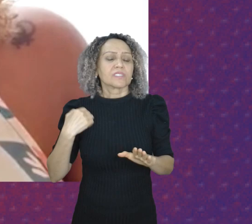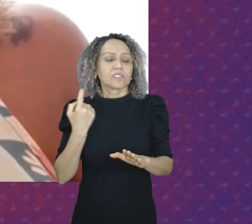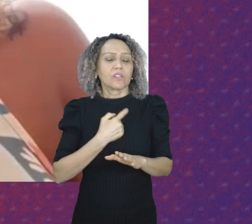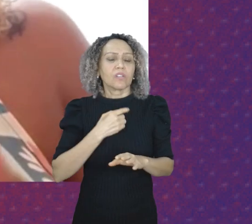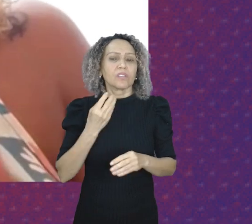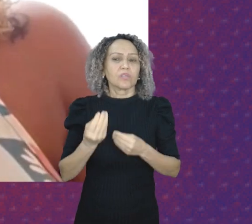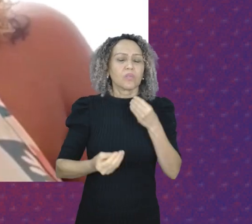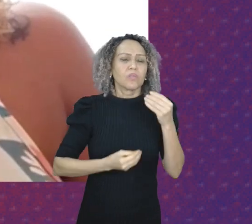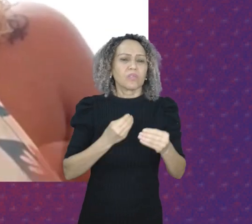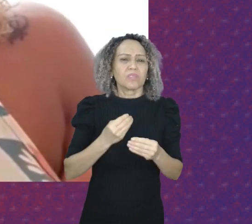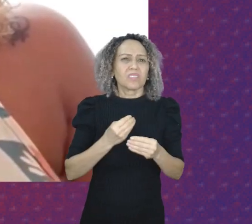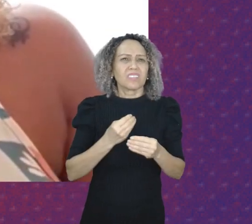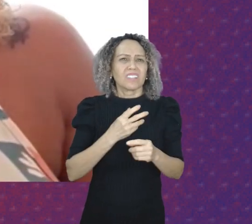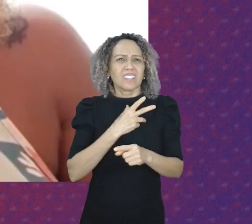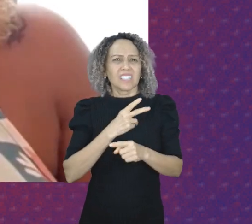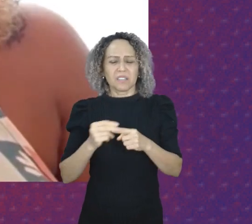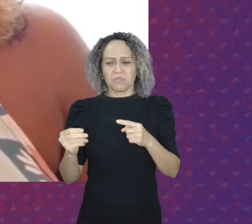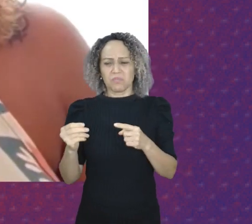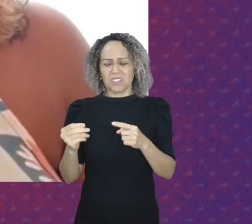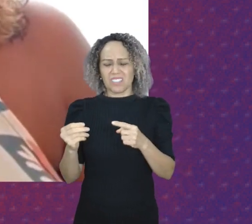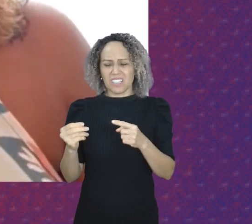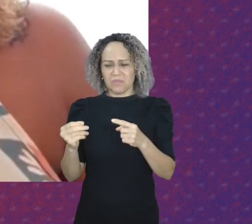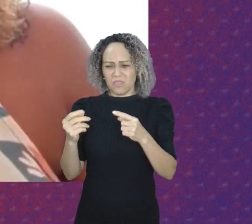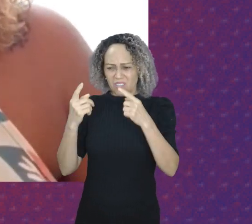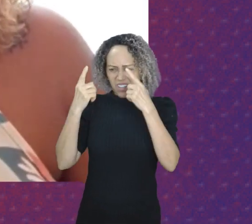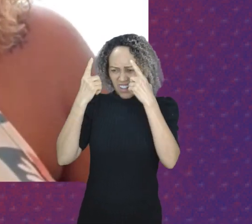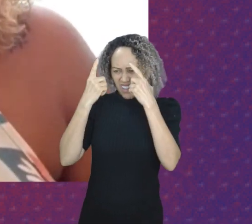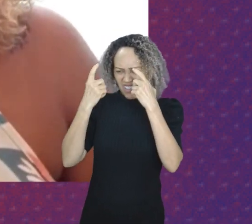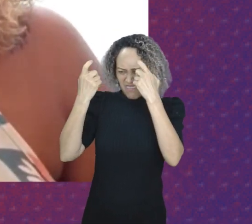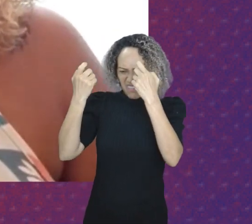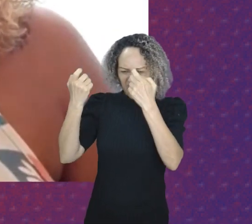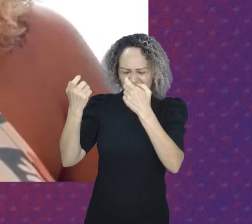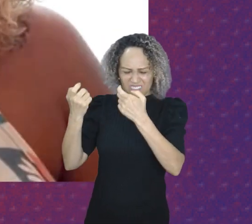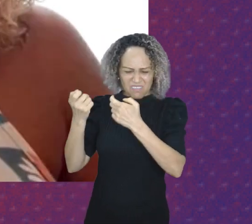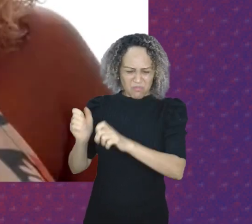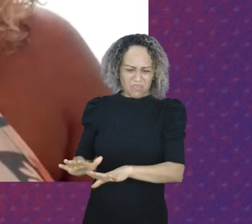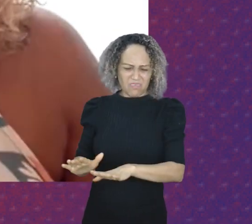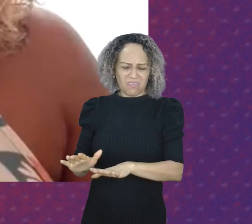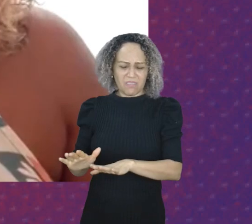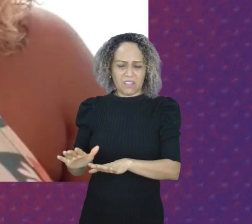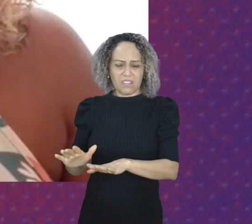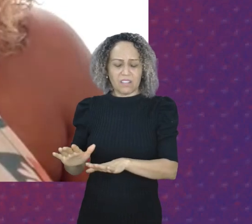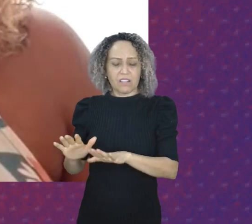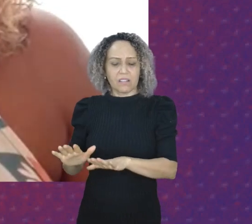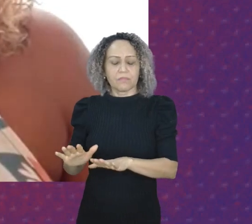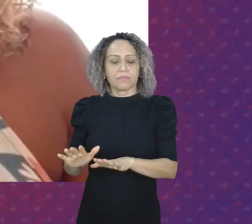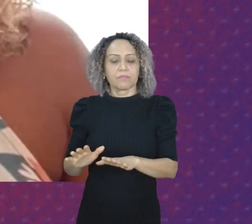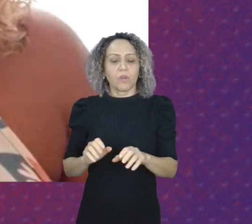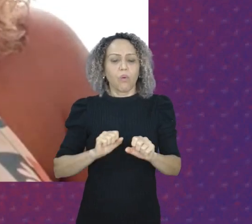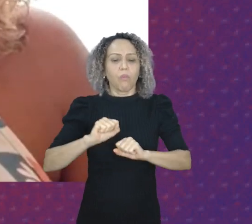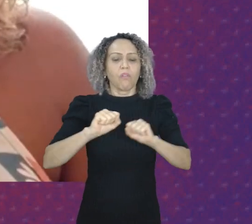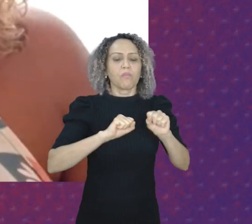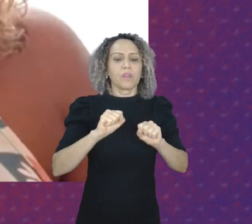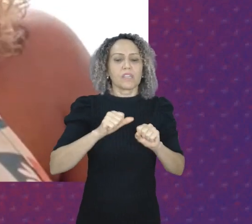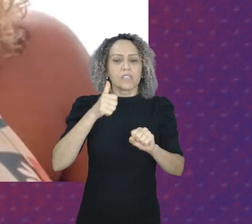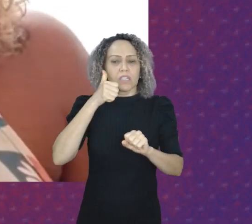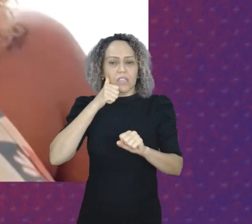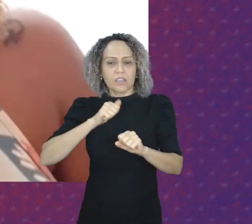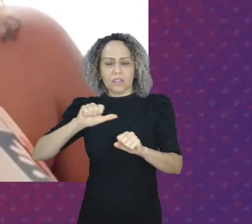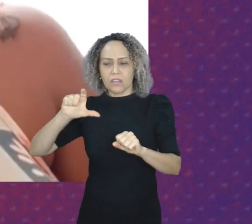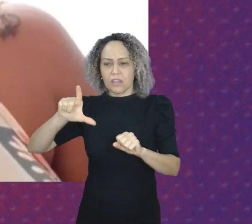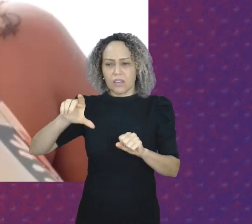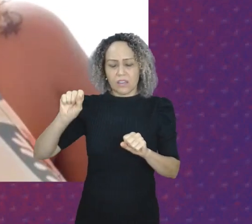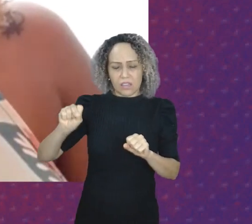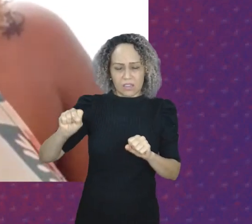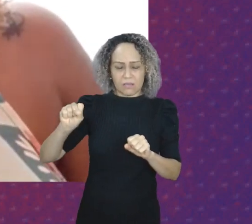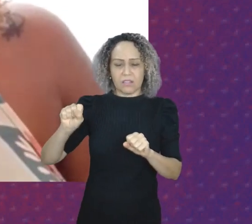tocante à violação e violências, né? O movimento de lésbicas nacionais e de mulheres